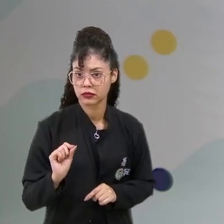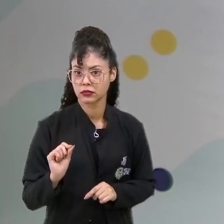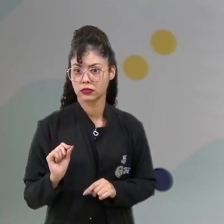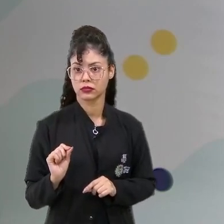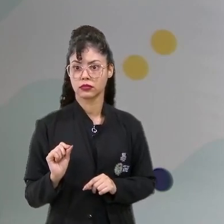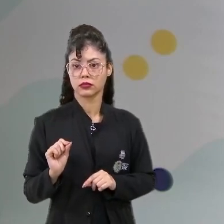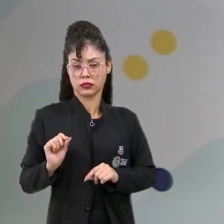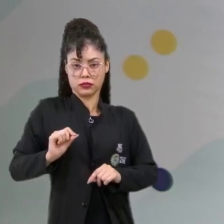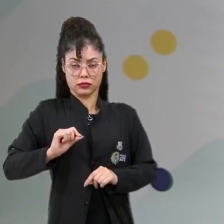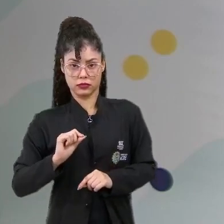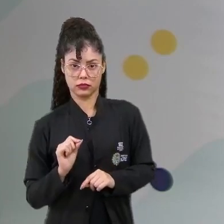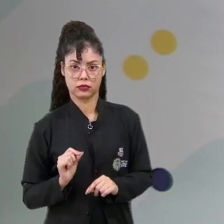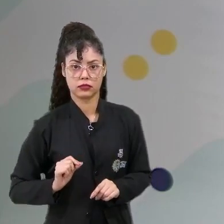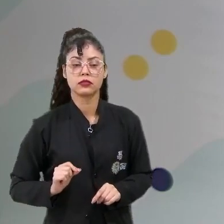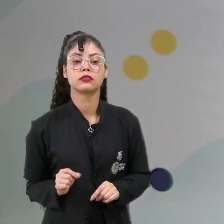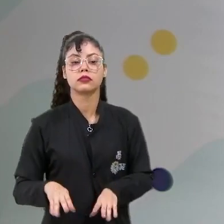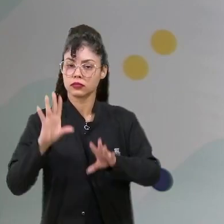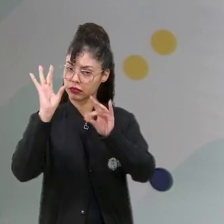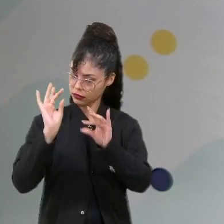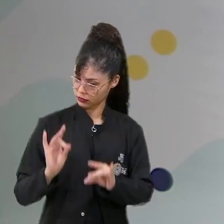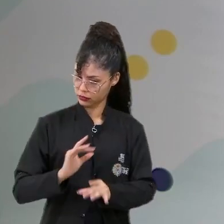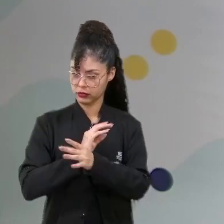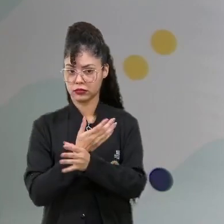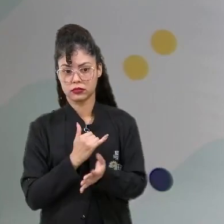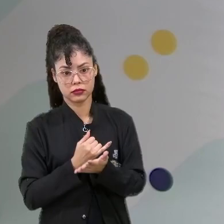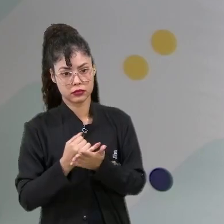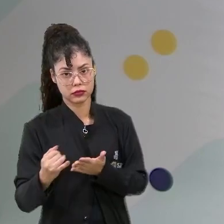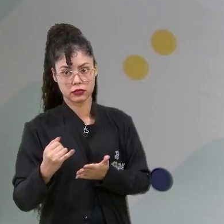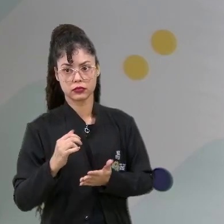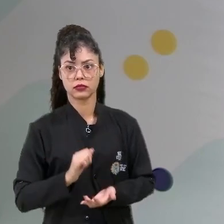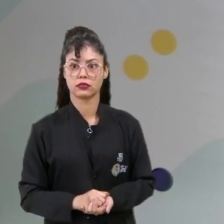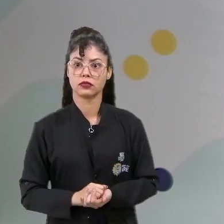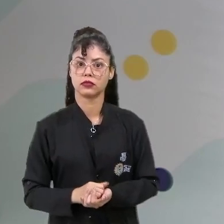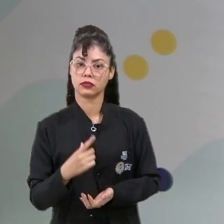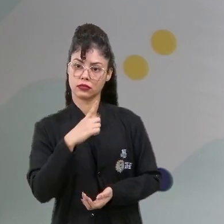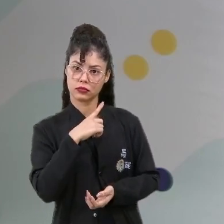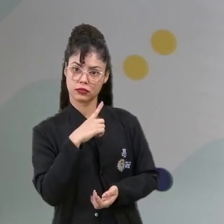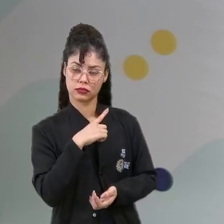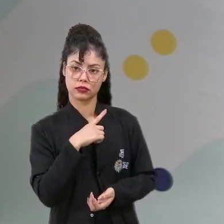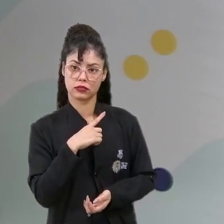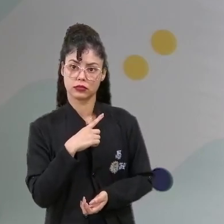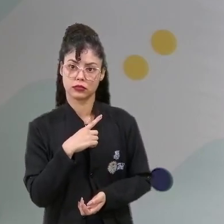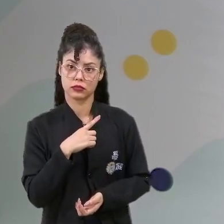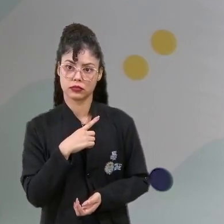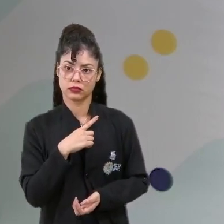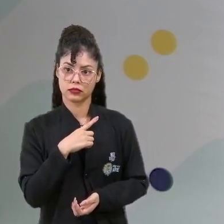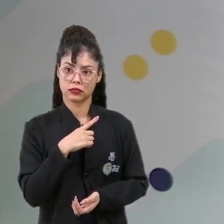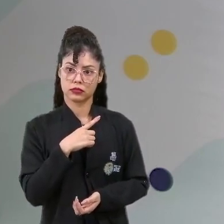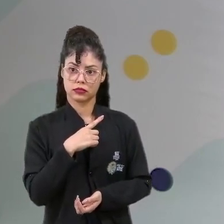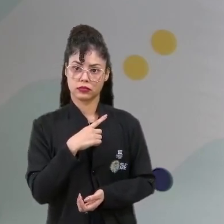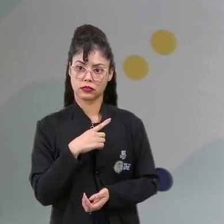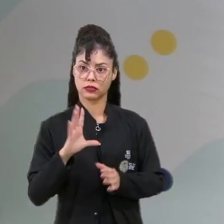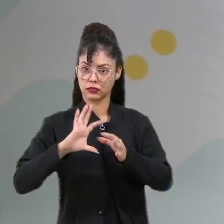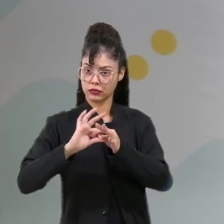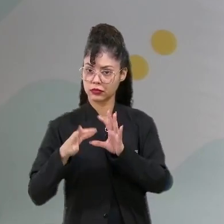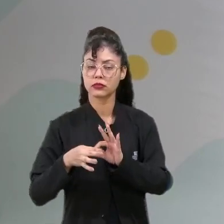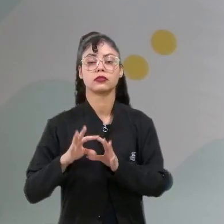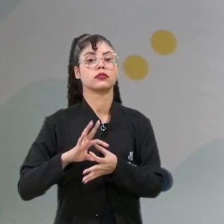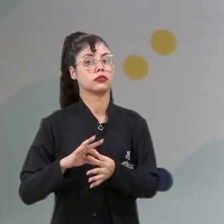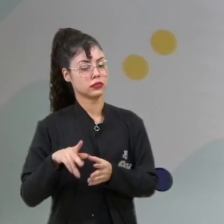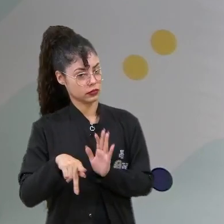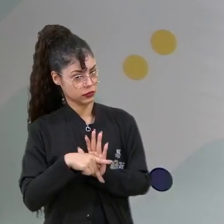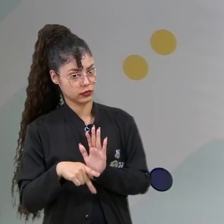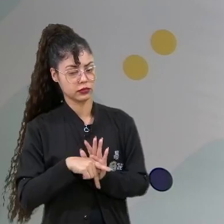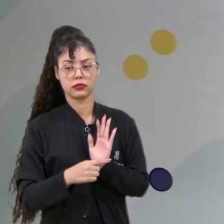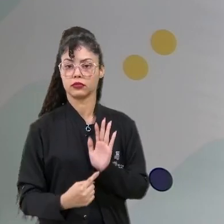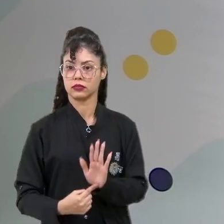exemplo, um esqueleto bem feito de uma introdução, né? Que tem que ter ali a contextualização,